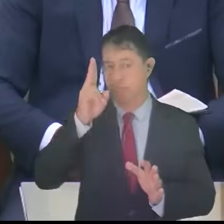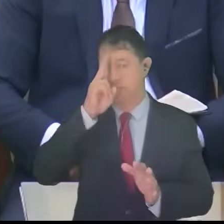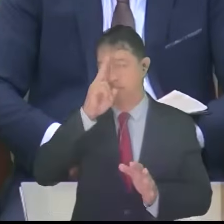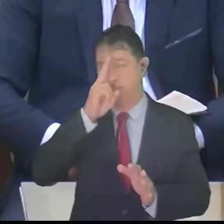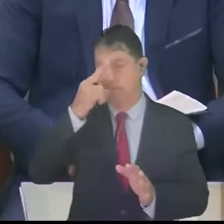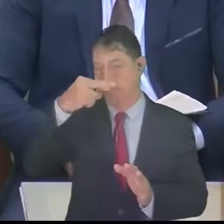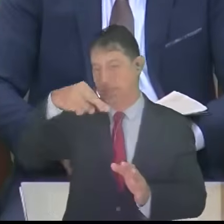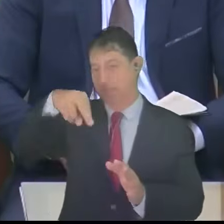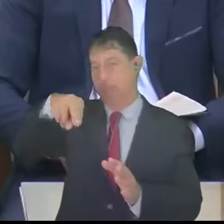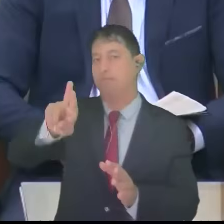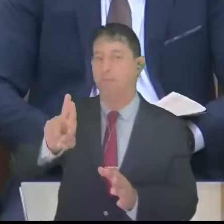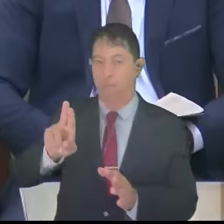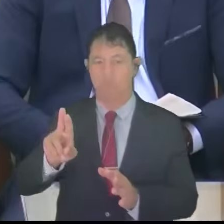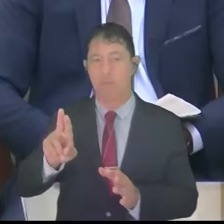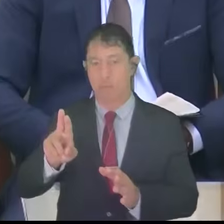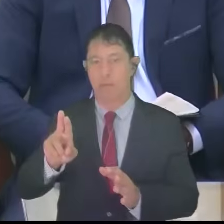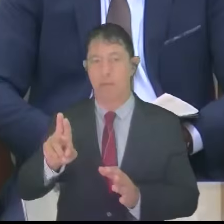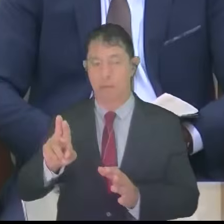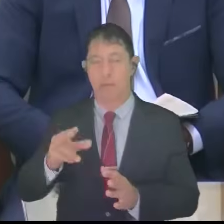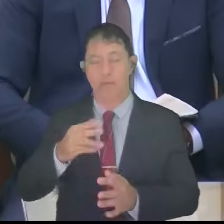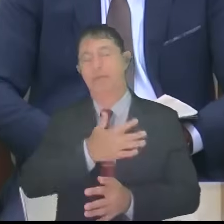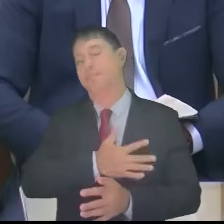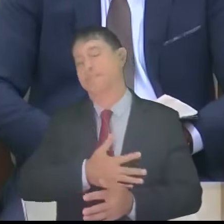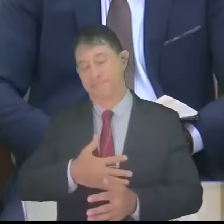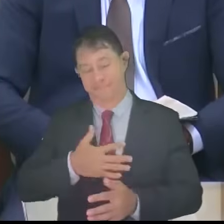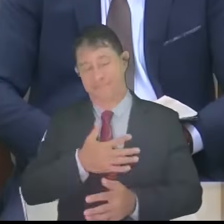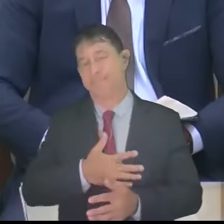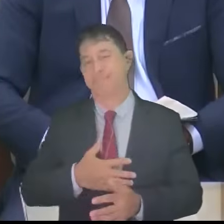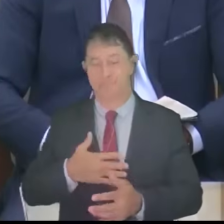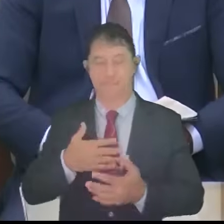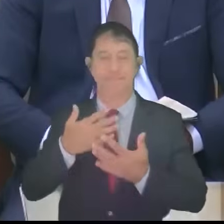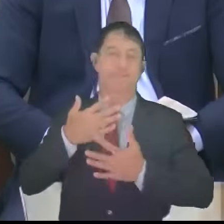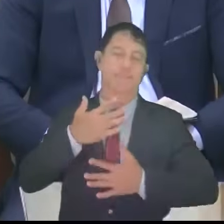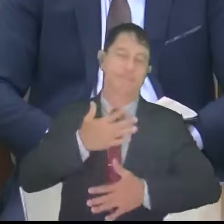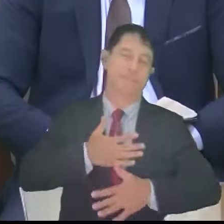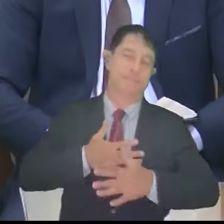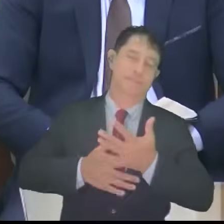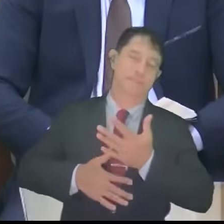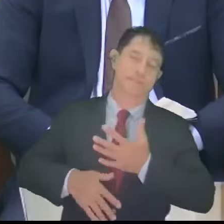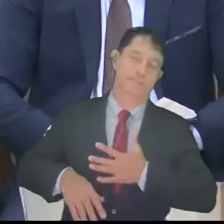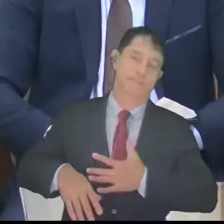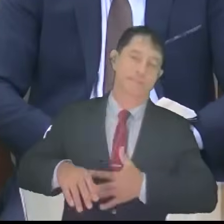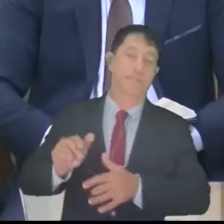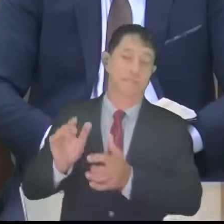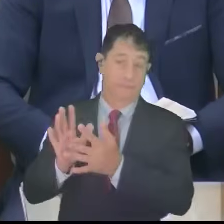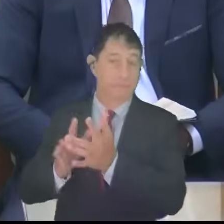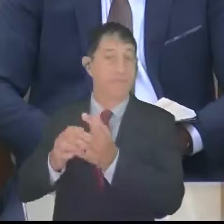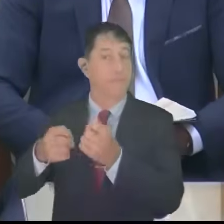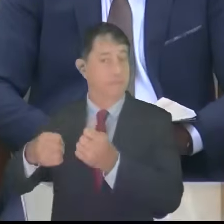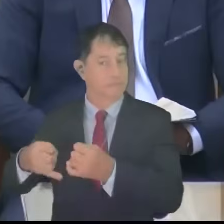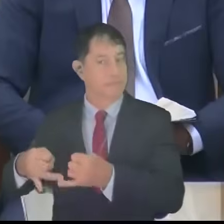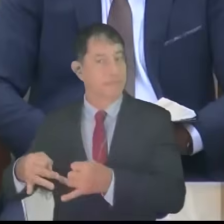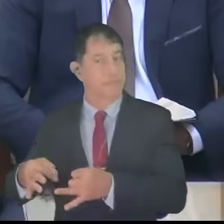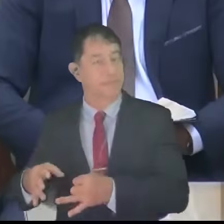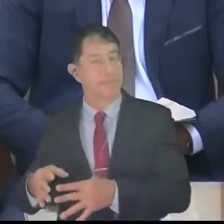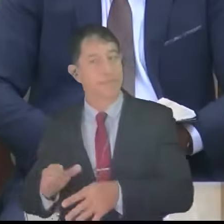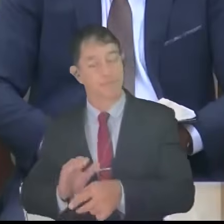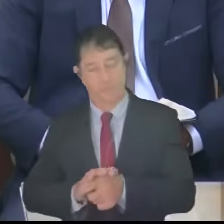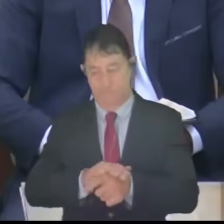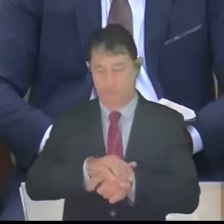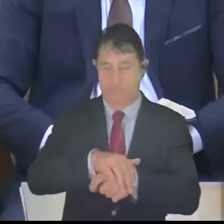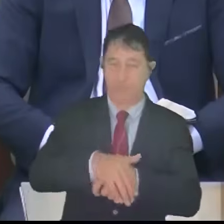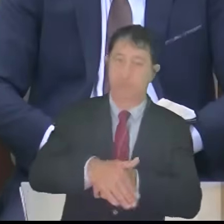extenuante, não. Jesus disse: o meu jugo é suave e o meu fardo é leve. Nesta noite,